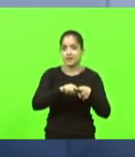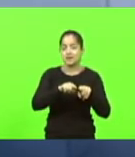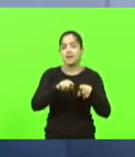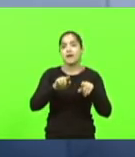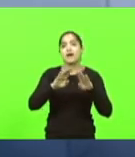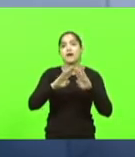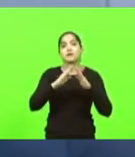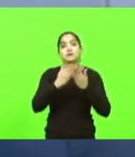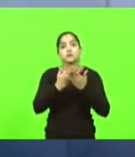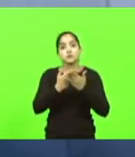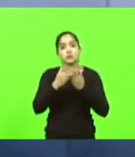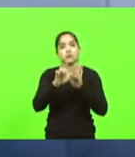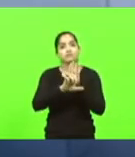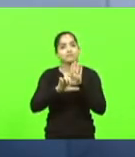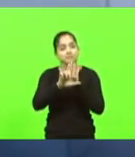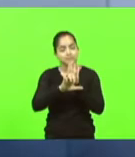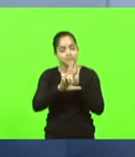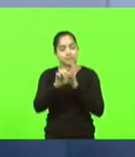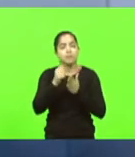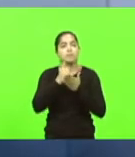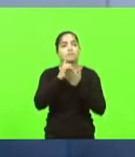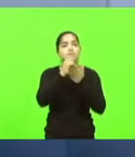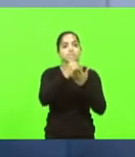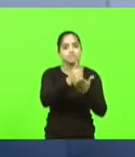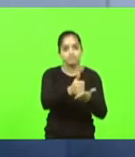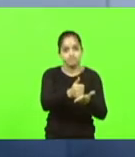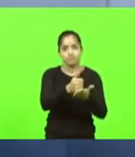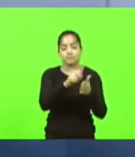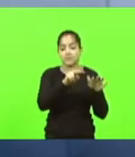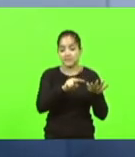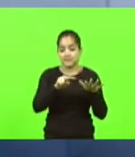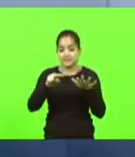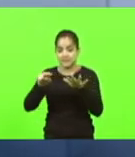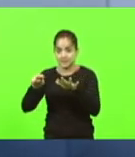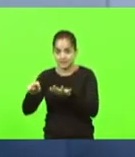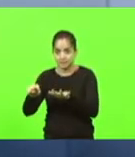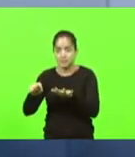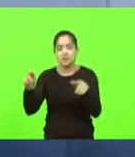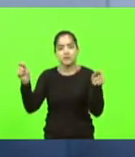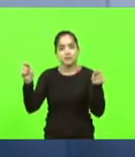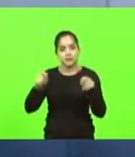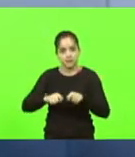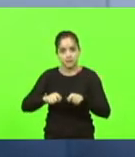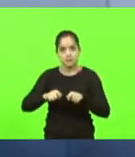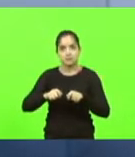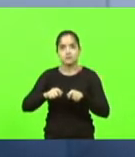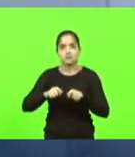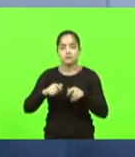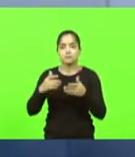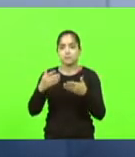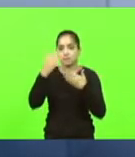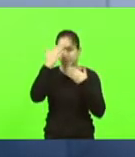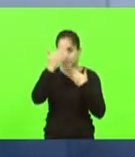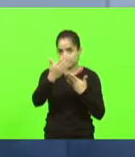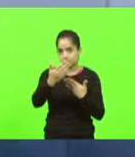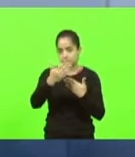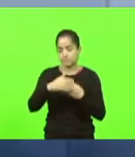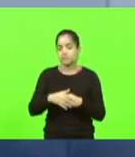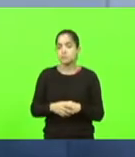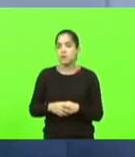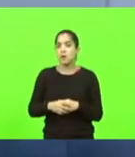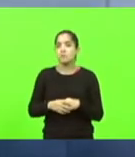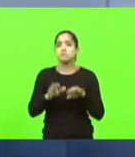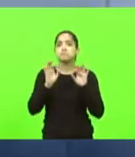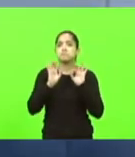Legislativo, prestou um apoio muito importante para que a Semana Inclusiva fosse realizada, que aqui, penhoradamente, eu agradeço e tenho certeza